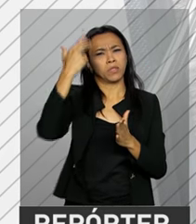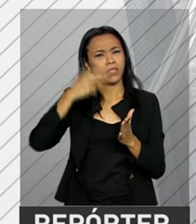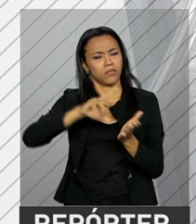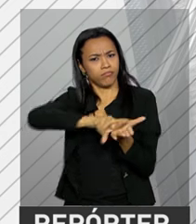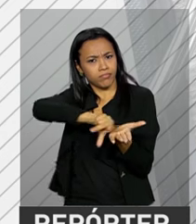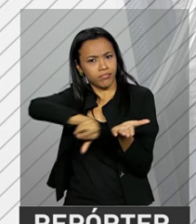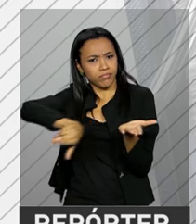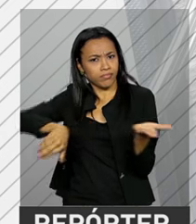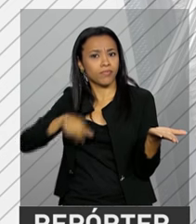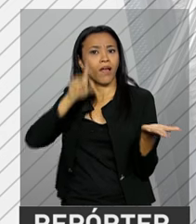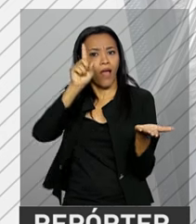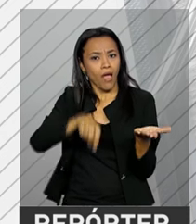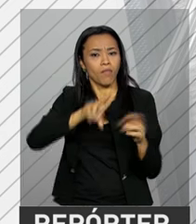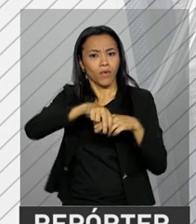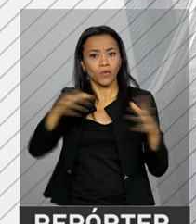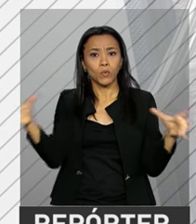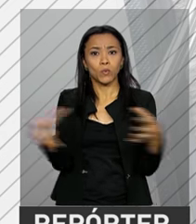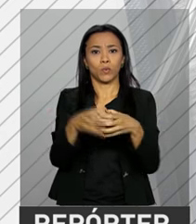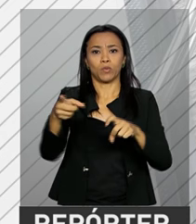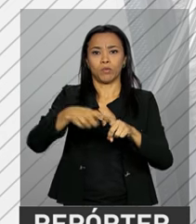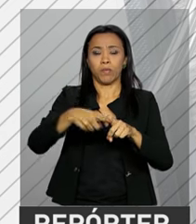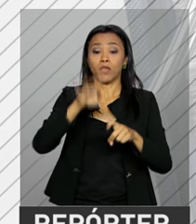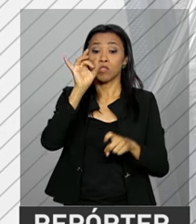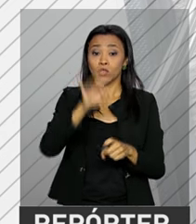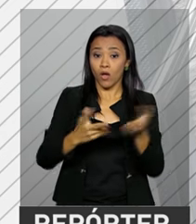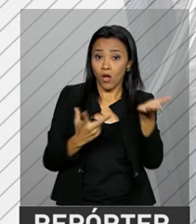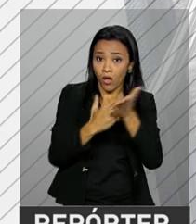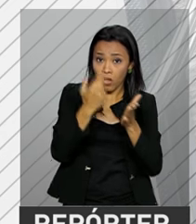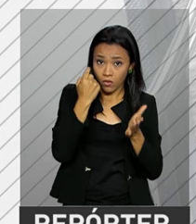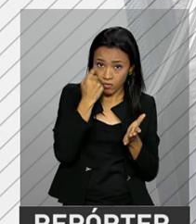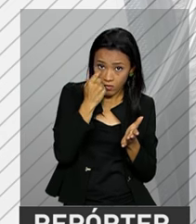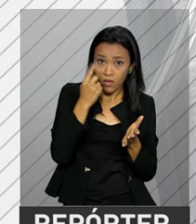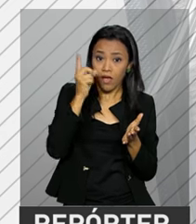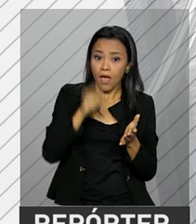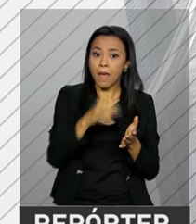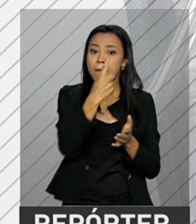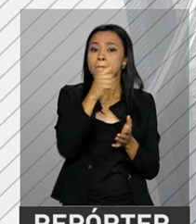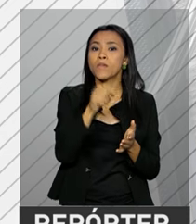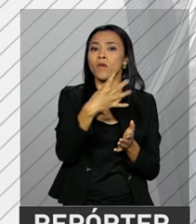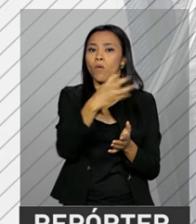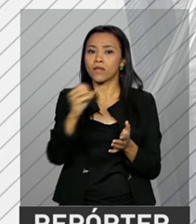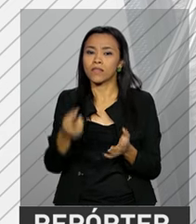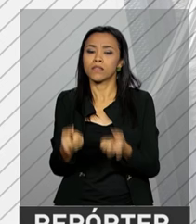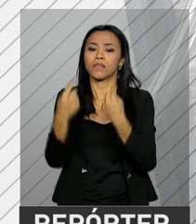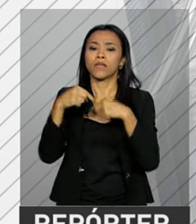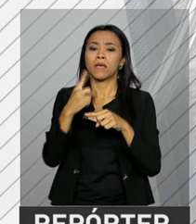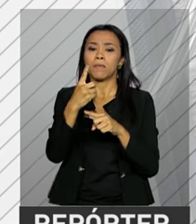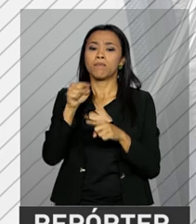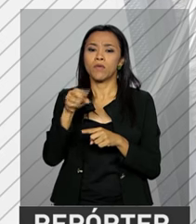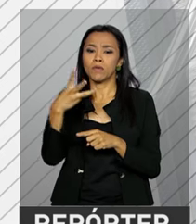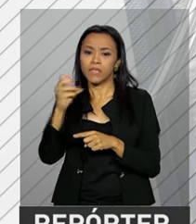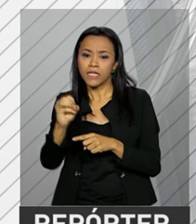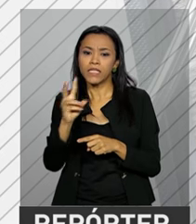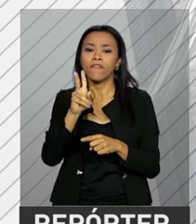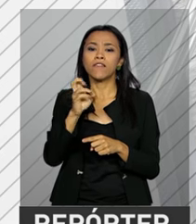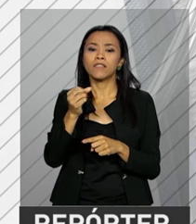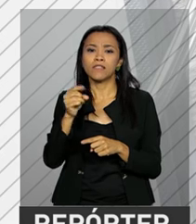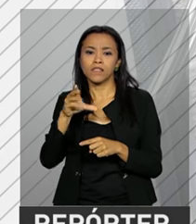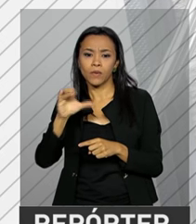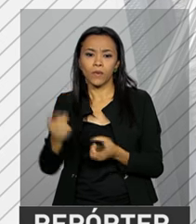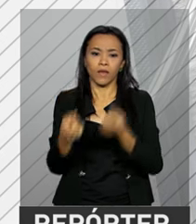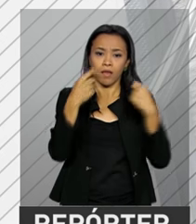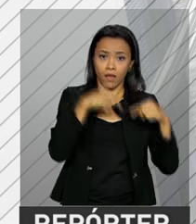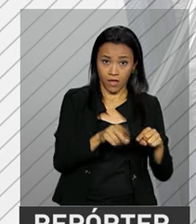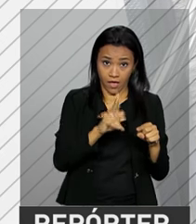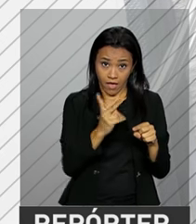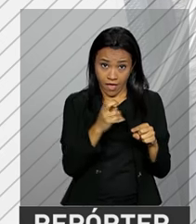ser realizadas pelo mutirão. Só de catarata serão 1.400, 1.030 de vesícula,